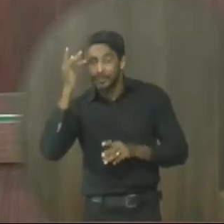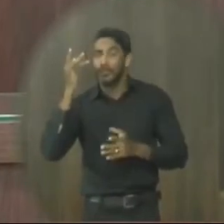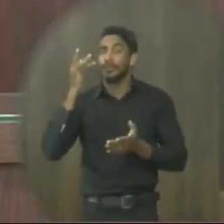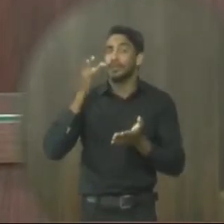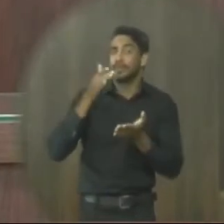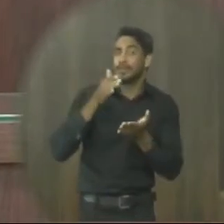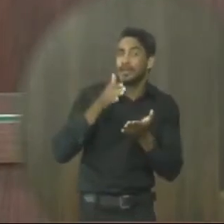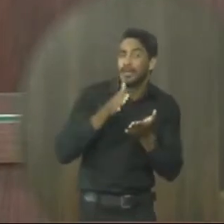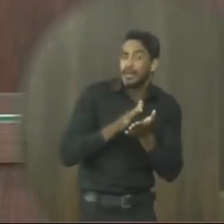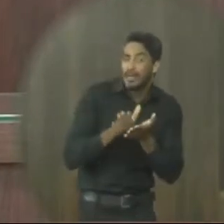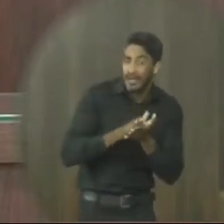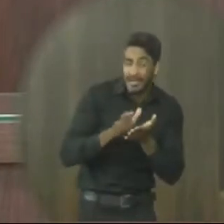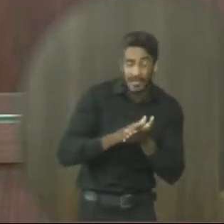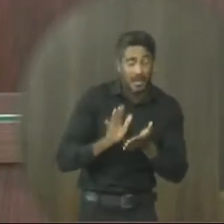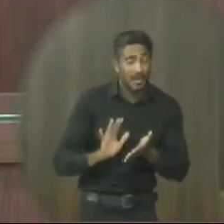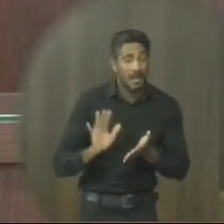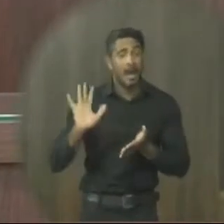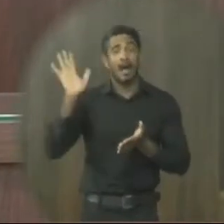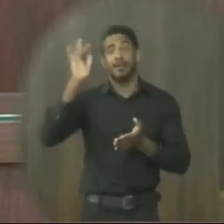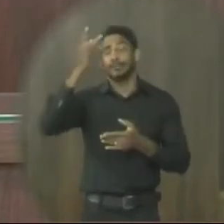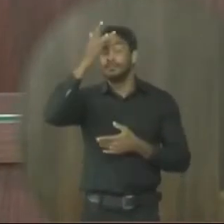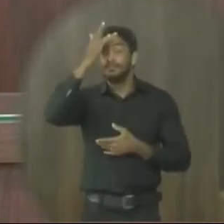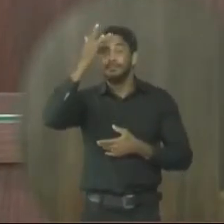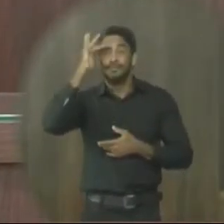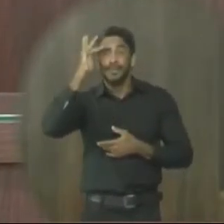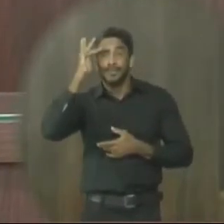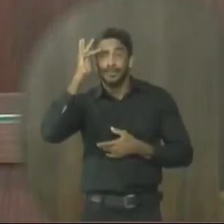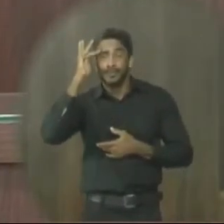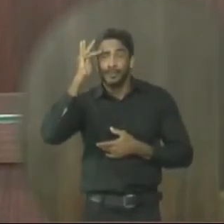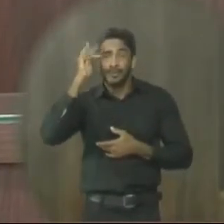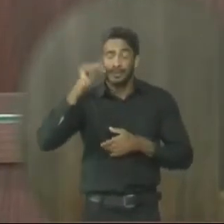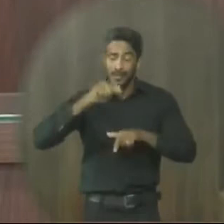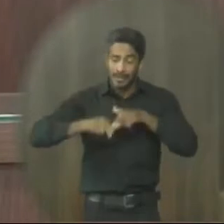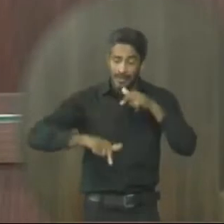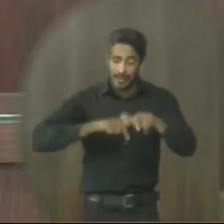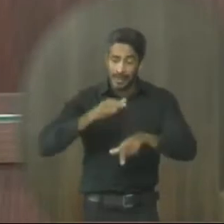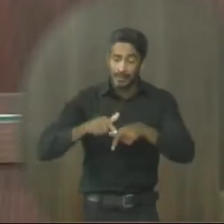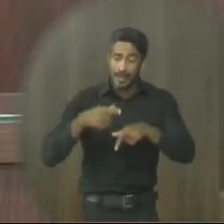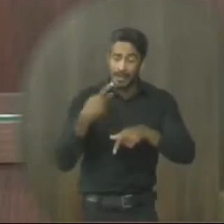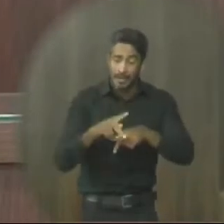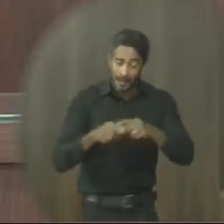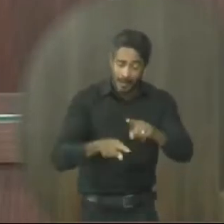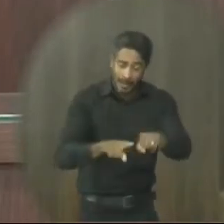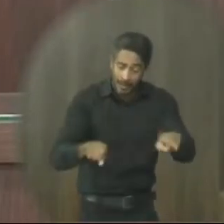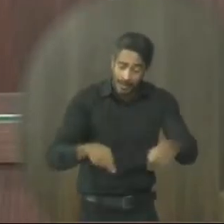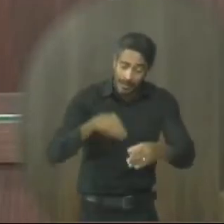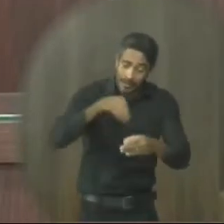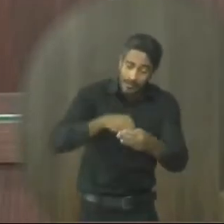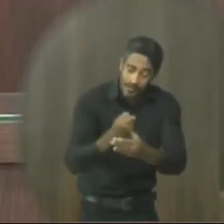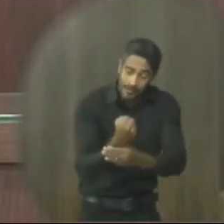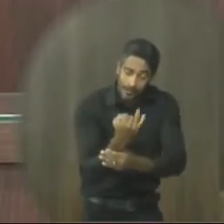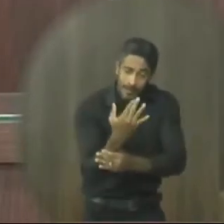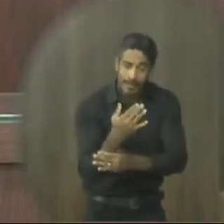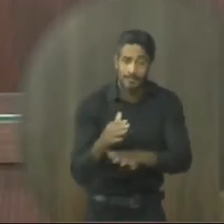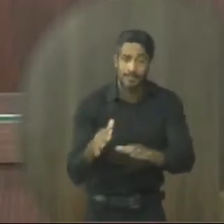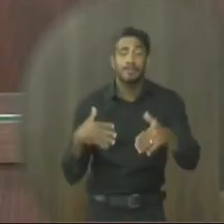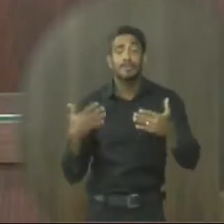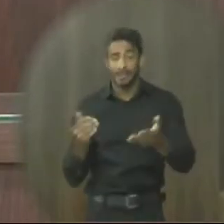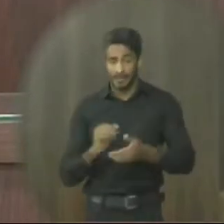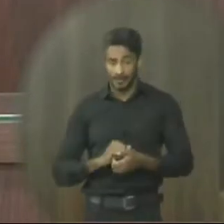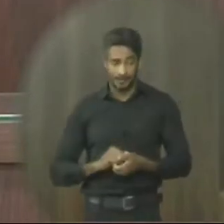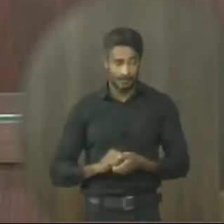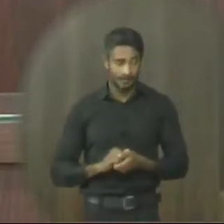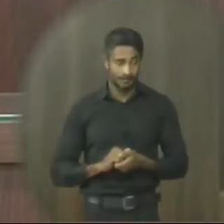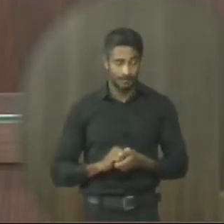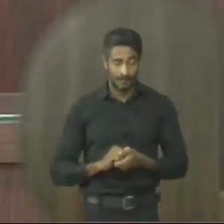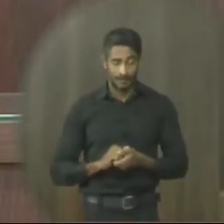investimentos altos, ou até mesmo aquelas pessoas que sobrevivem daquelas plantações. E aí?